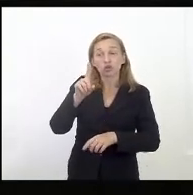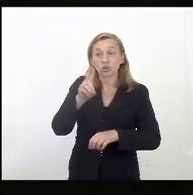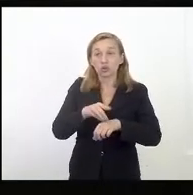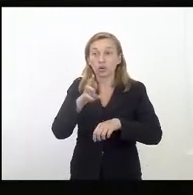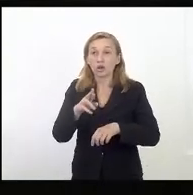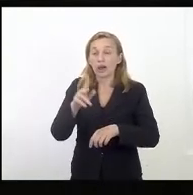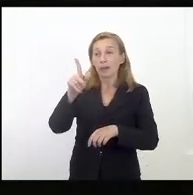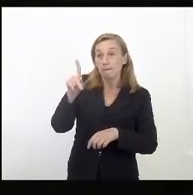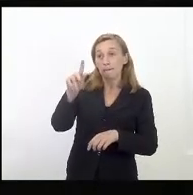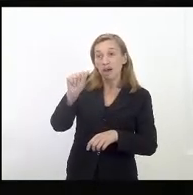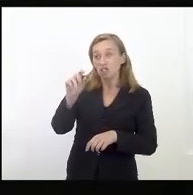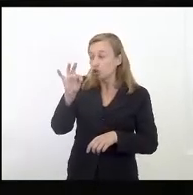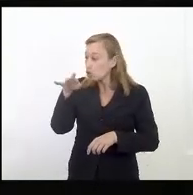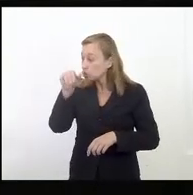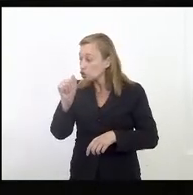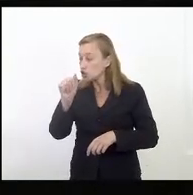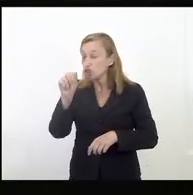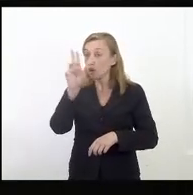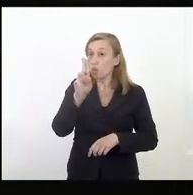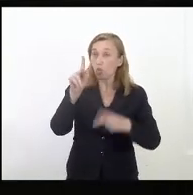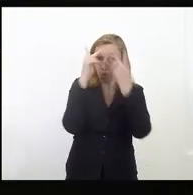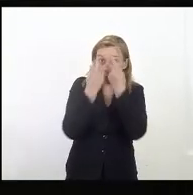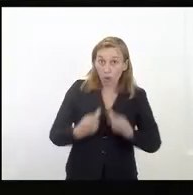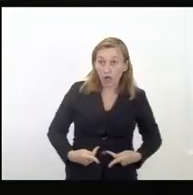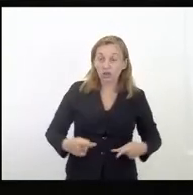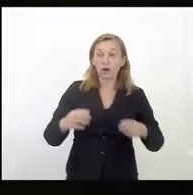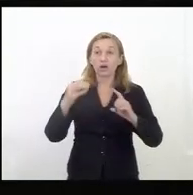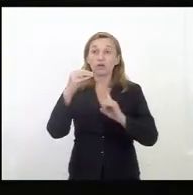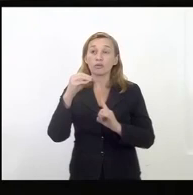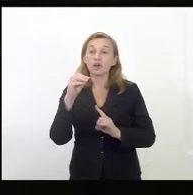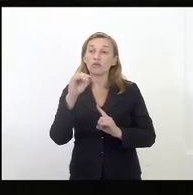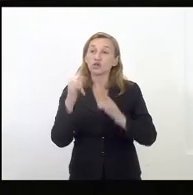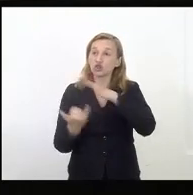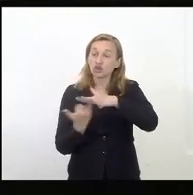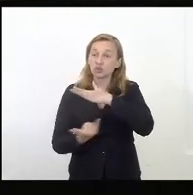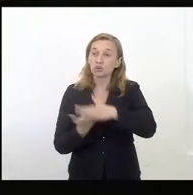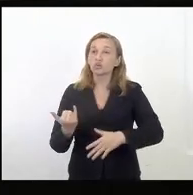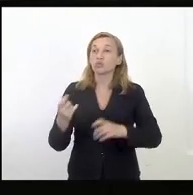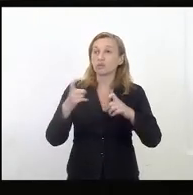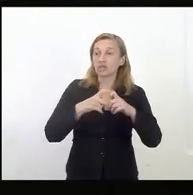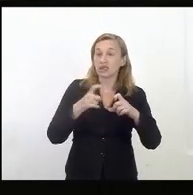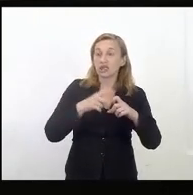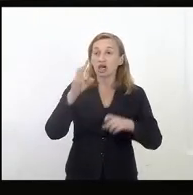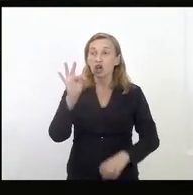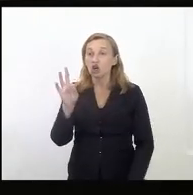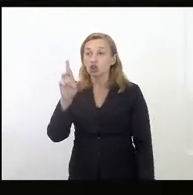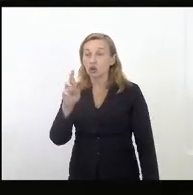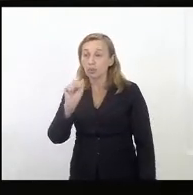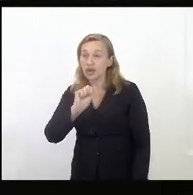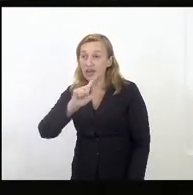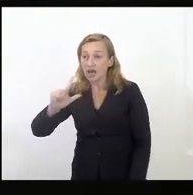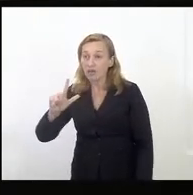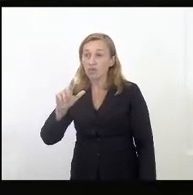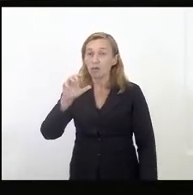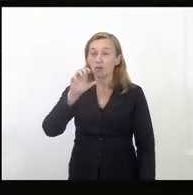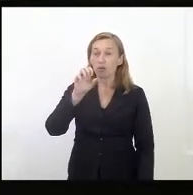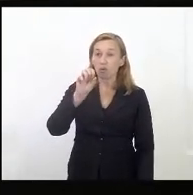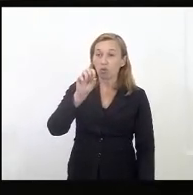patologia humana o e pelo Instituto de Medicina Tropical uespi